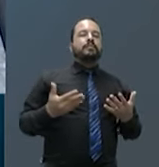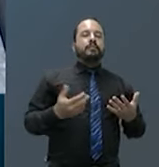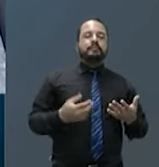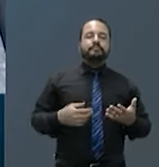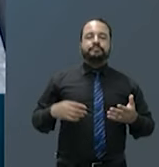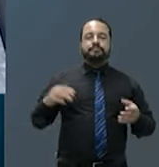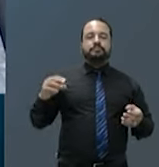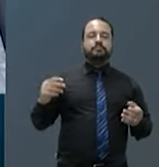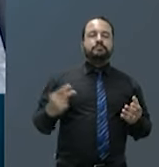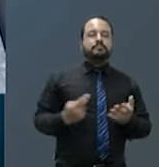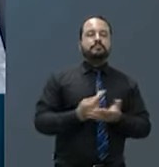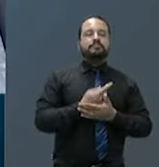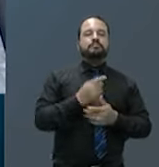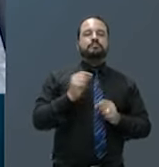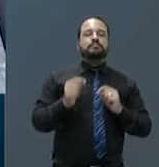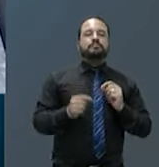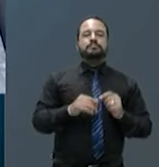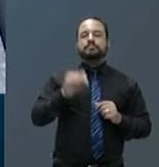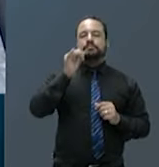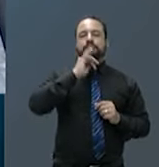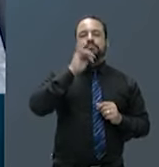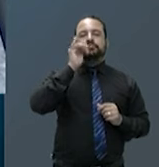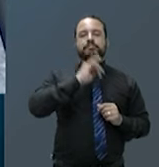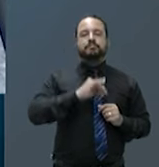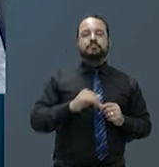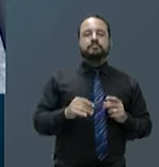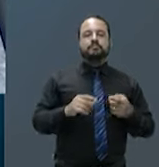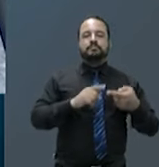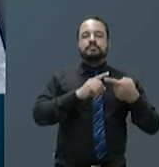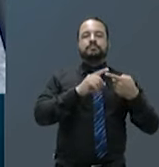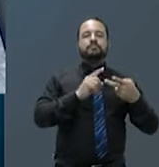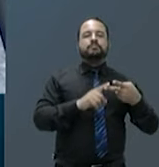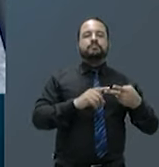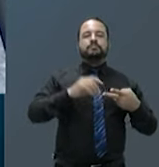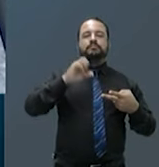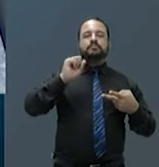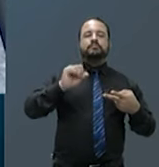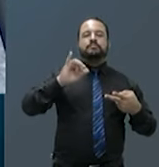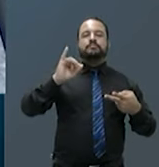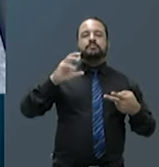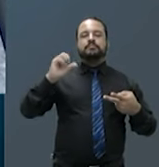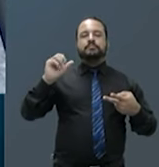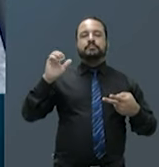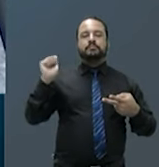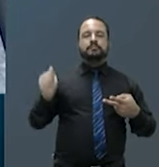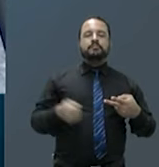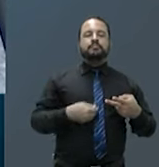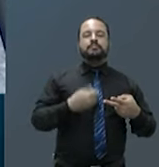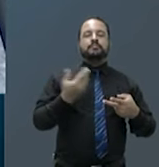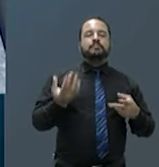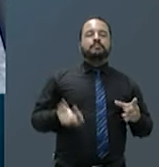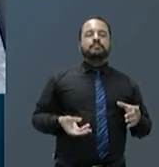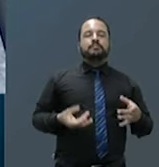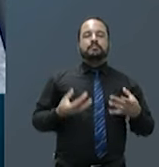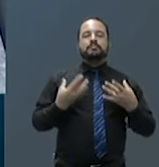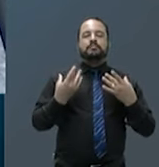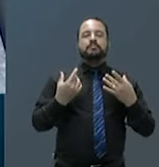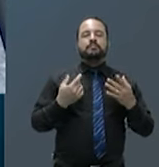como as hipóteses dos incisos 1 e 2, não se fazem presentes, pois o